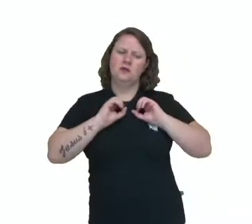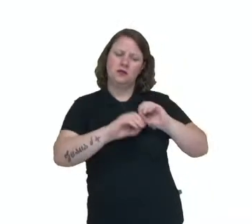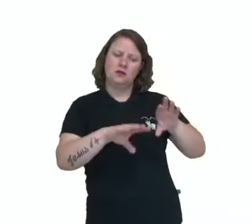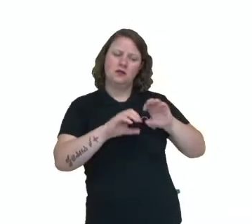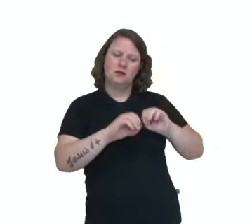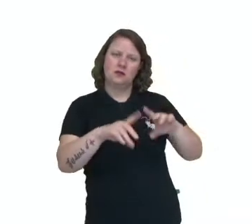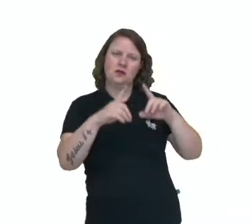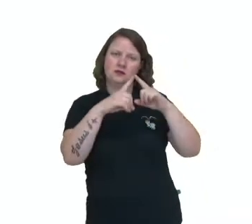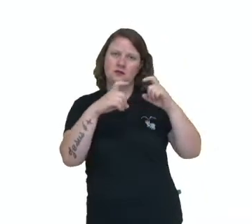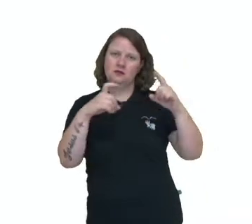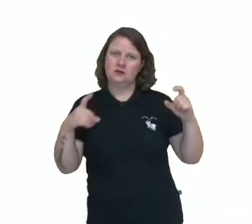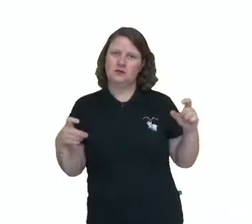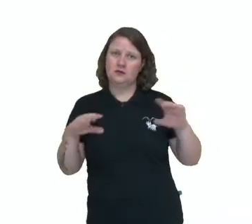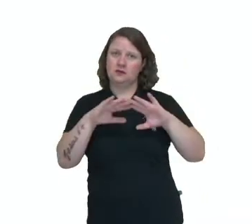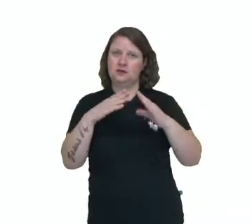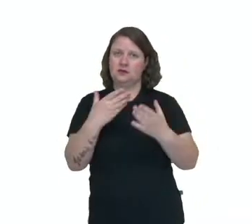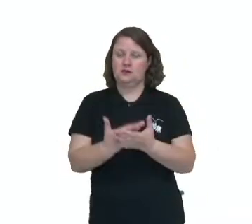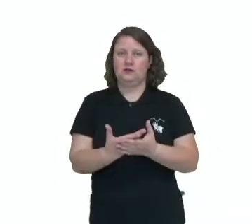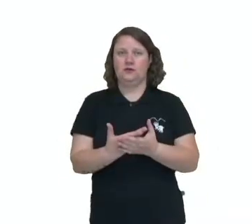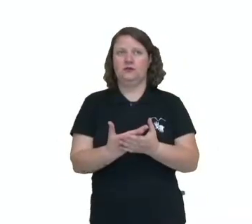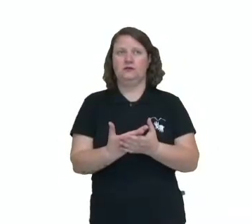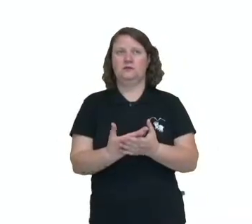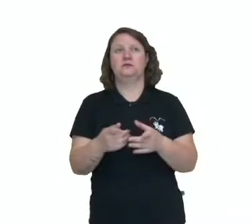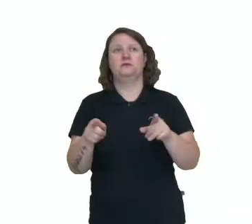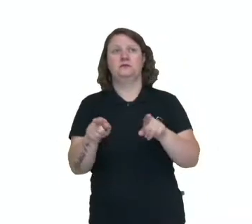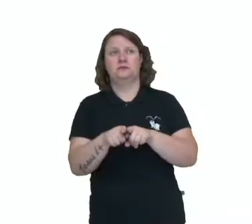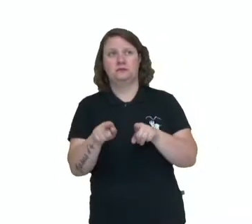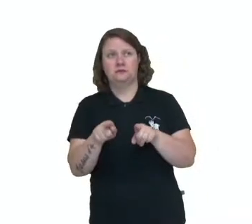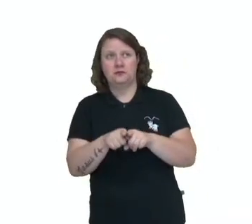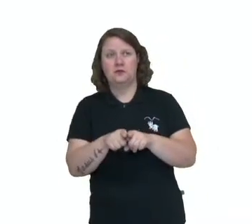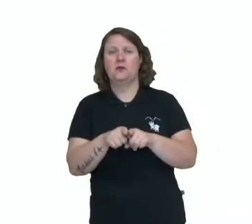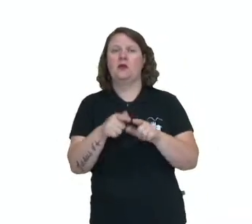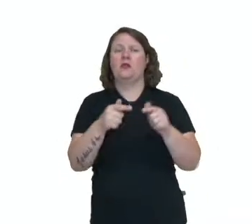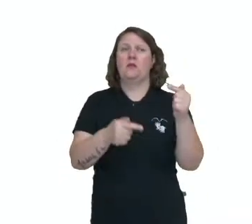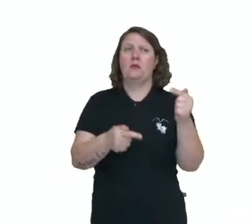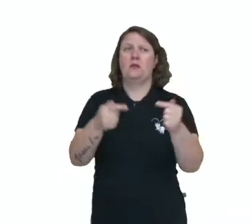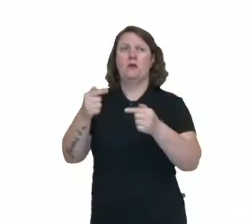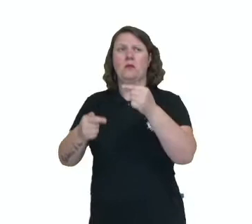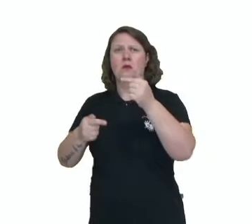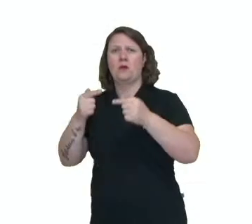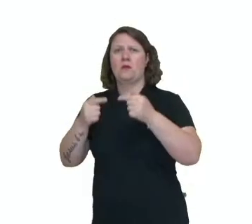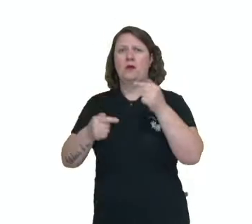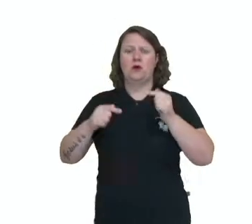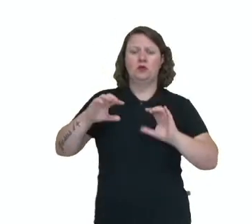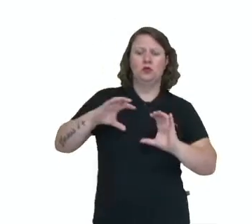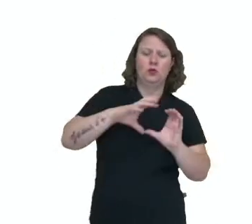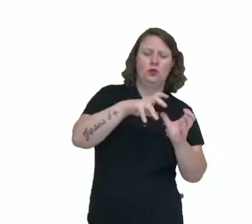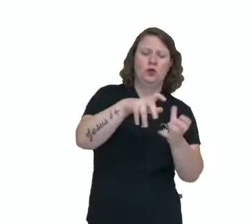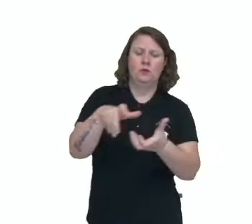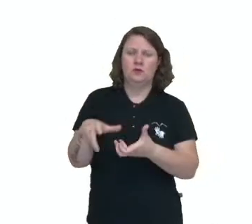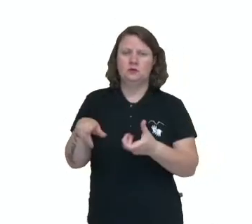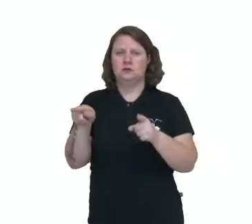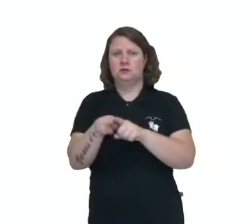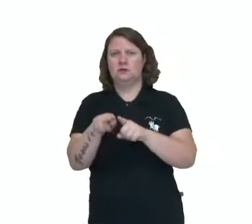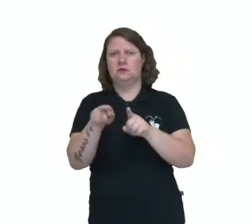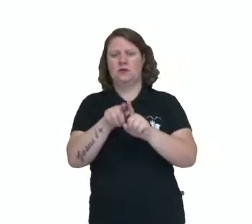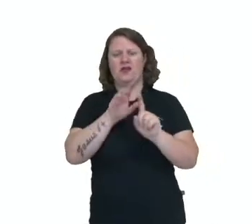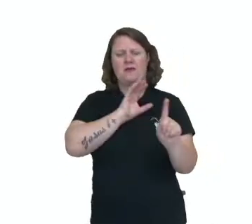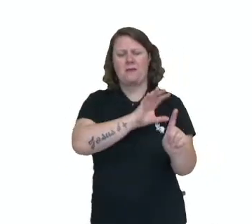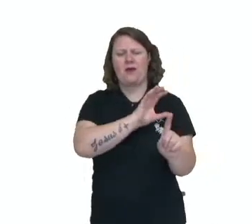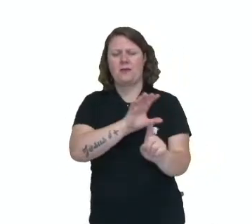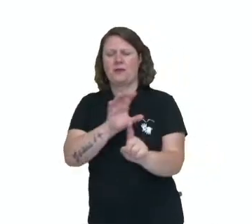escola. Alvo de debate ao redor do mundo por seu possível impacto na democracia, as fake